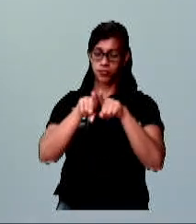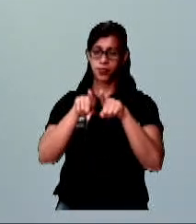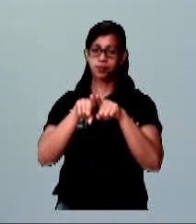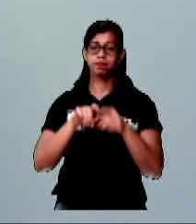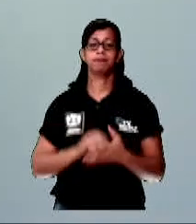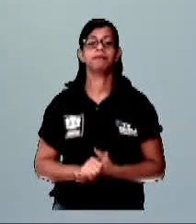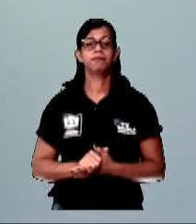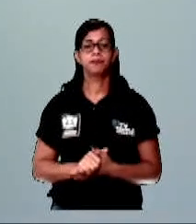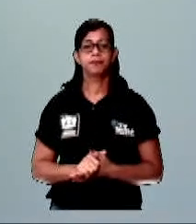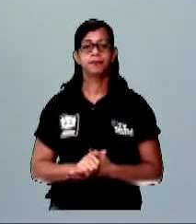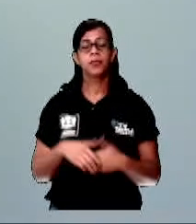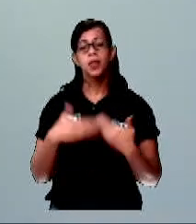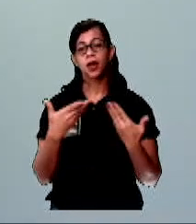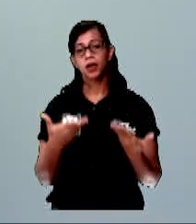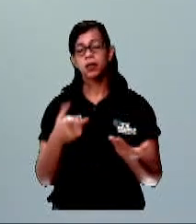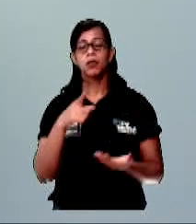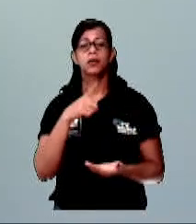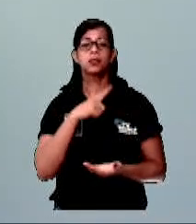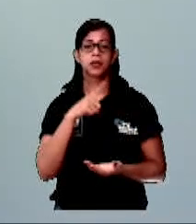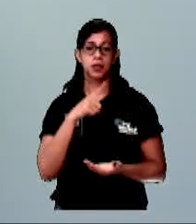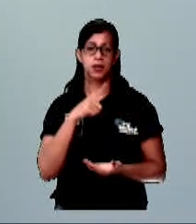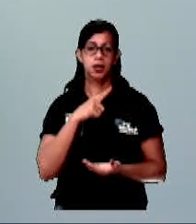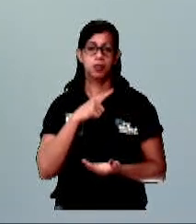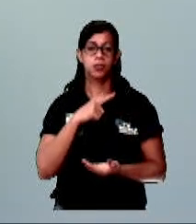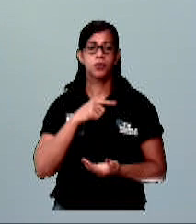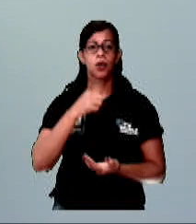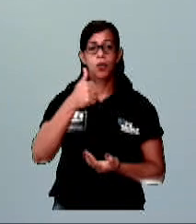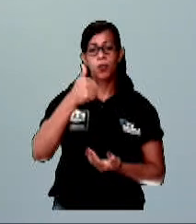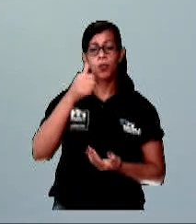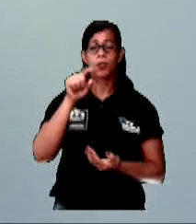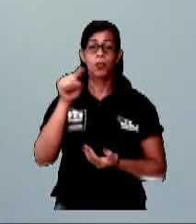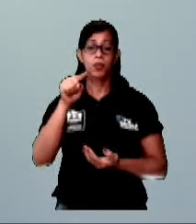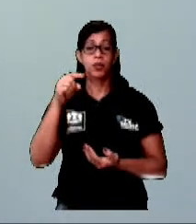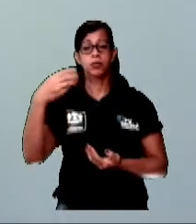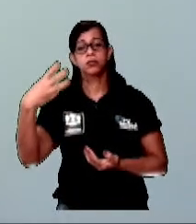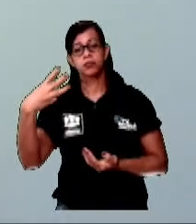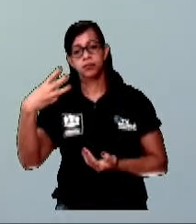certo? E aí, a gente vai ter o ponto 1 e menos 3, ok?